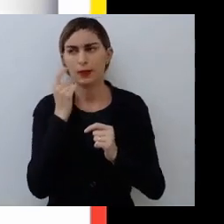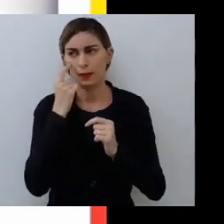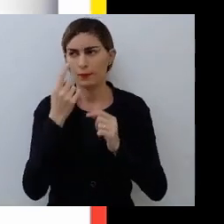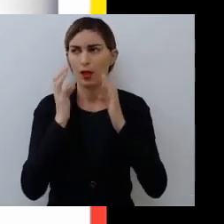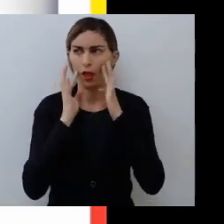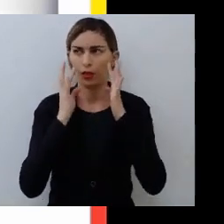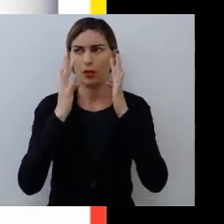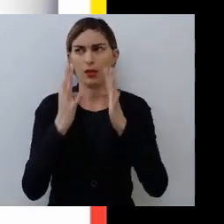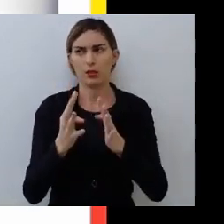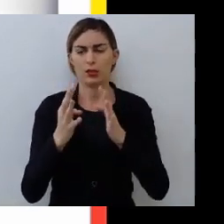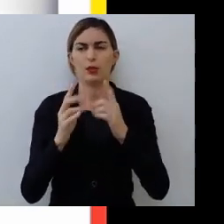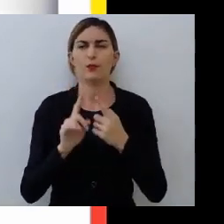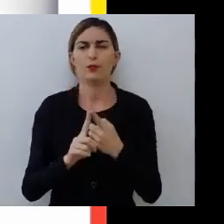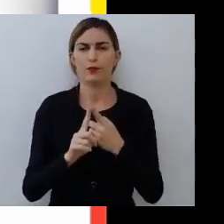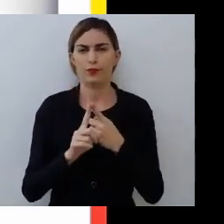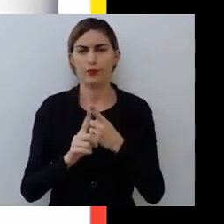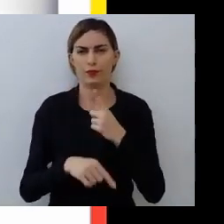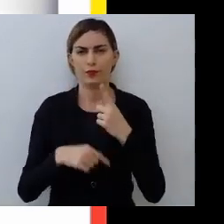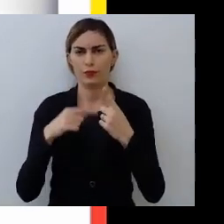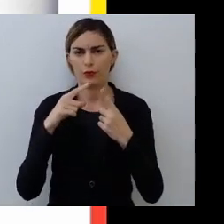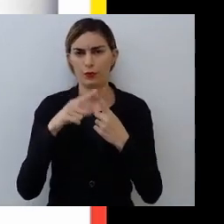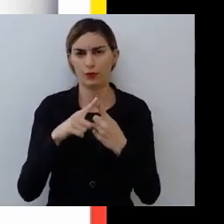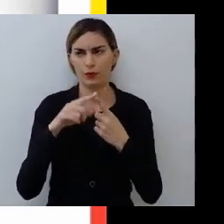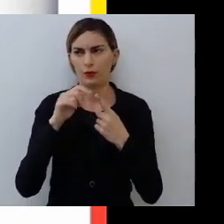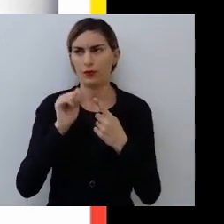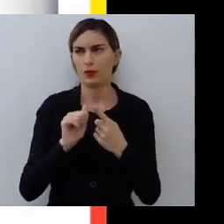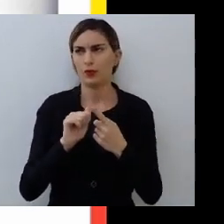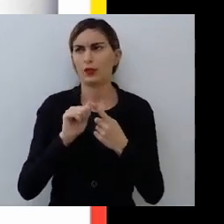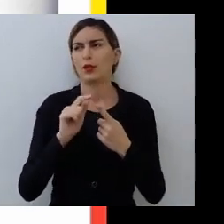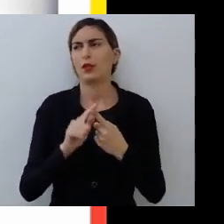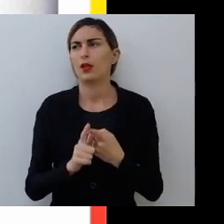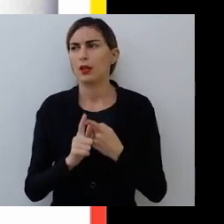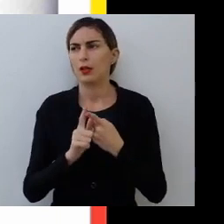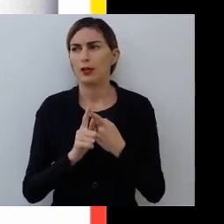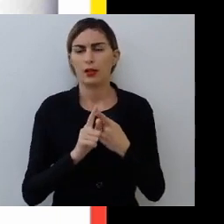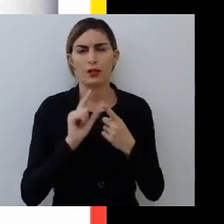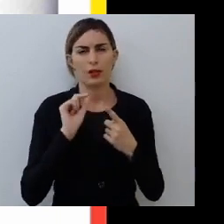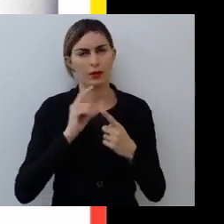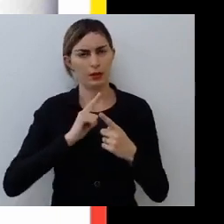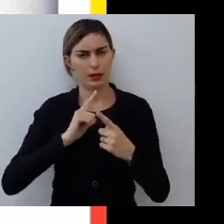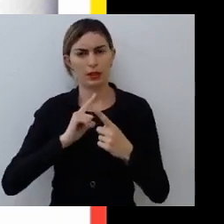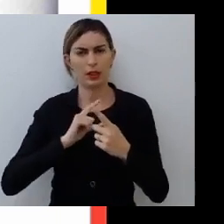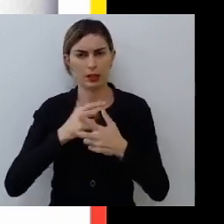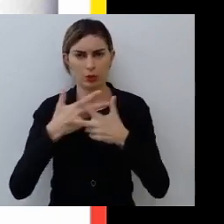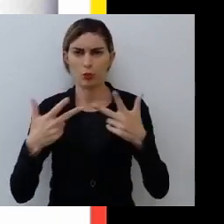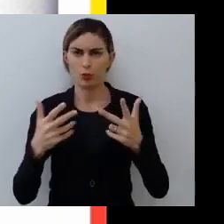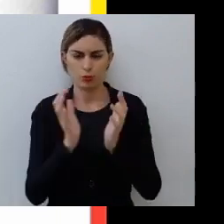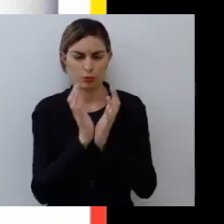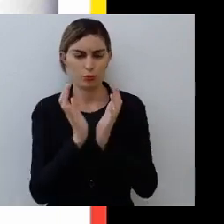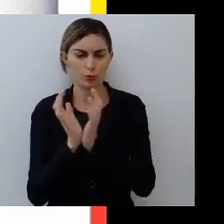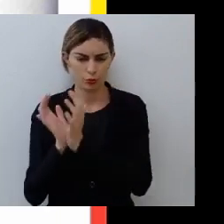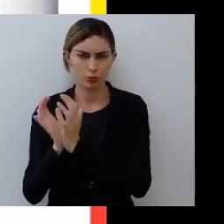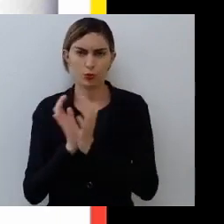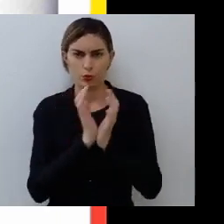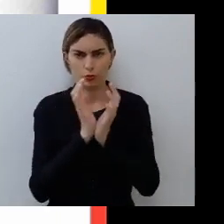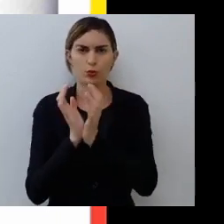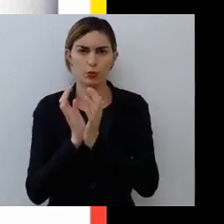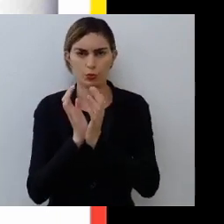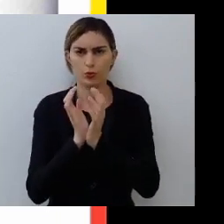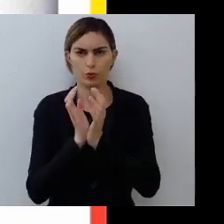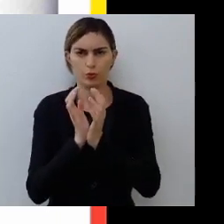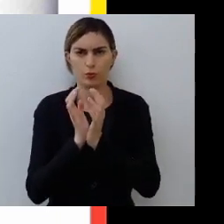bem atenção. O Australopithecus, que existem subespécies,